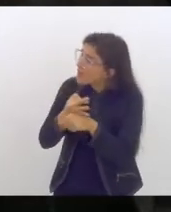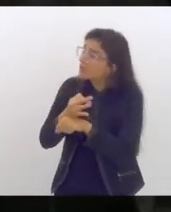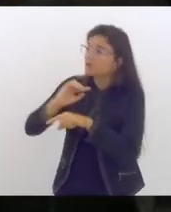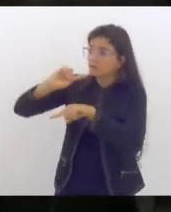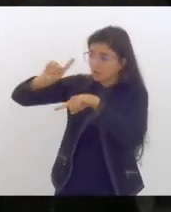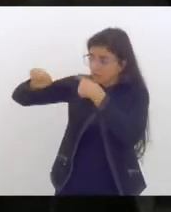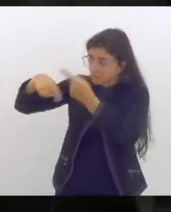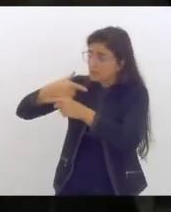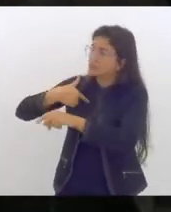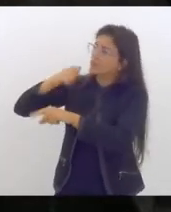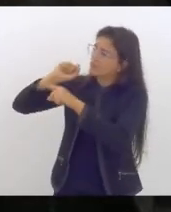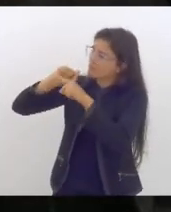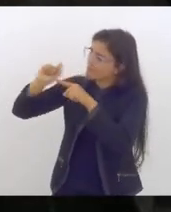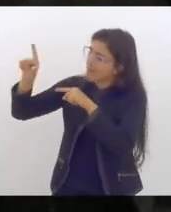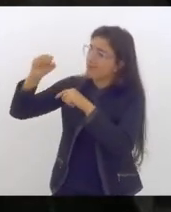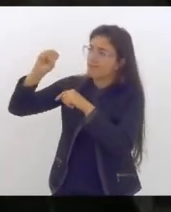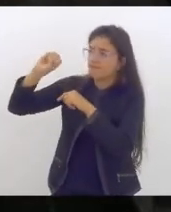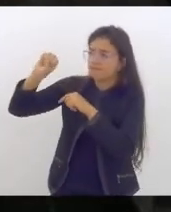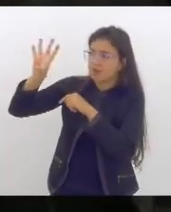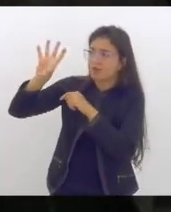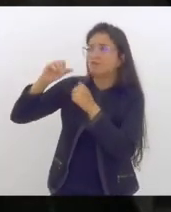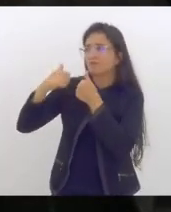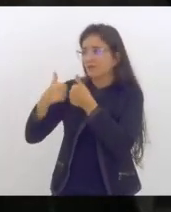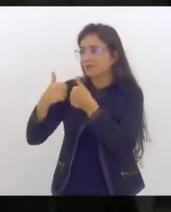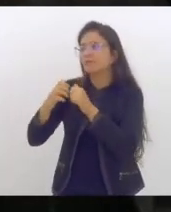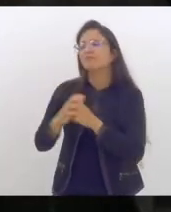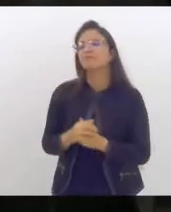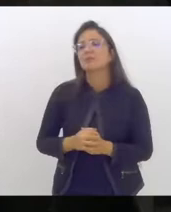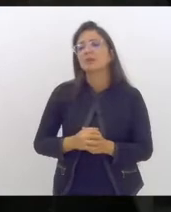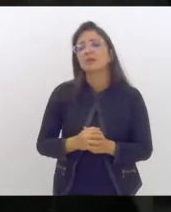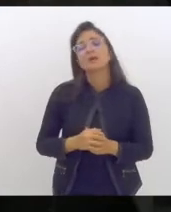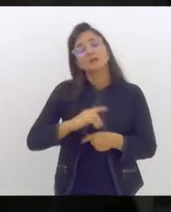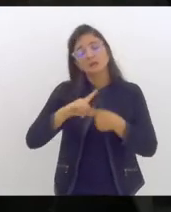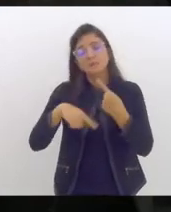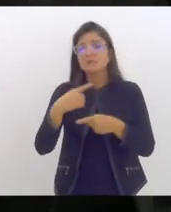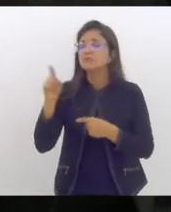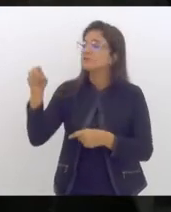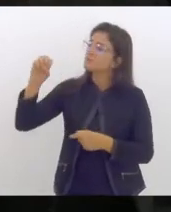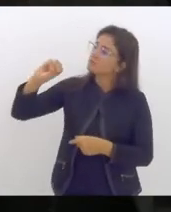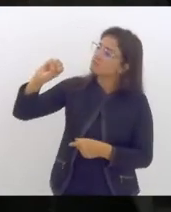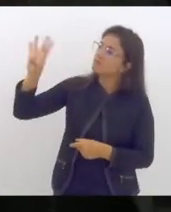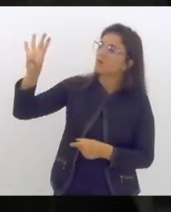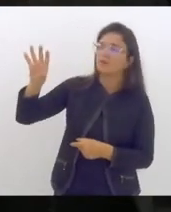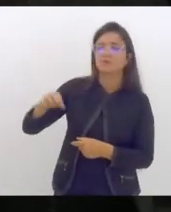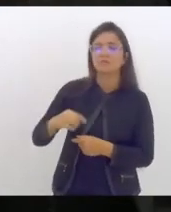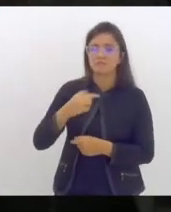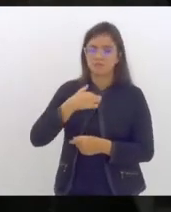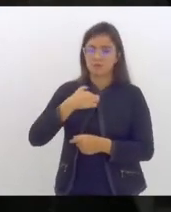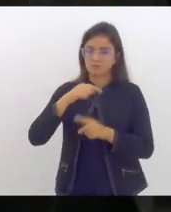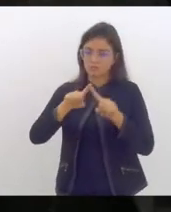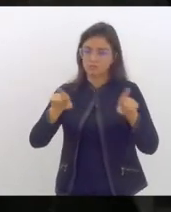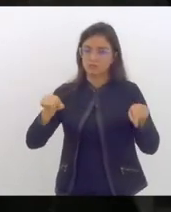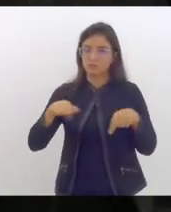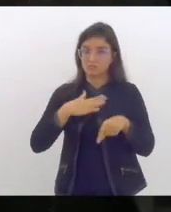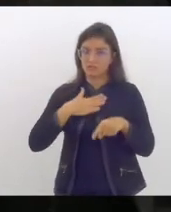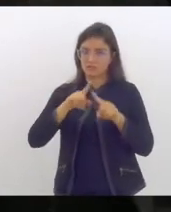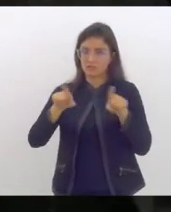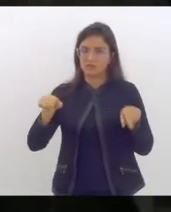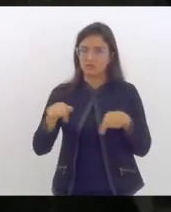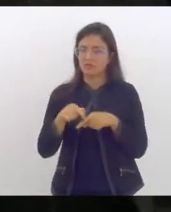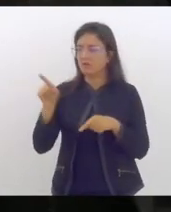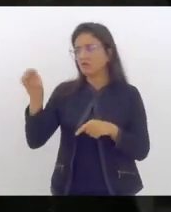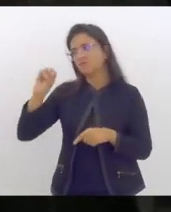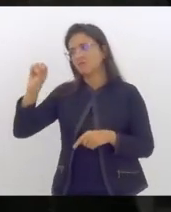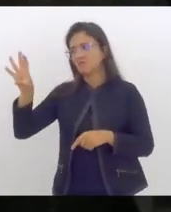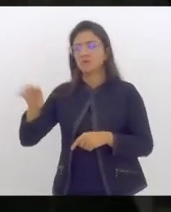faria a exoneração. E ele foi exonerado do gabinete em 13